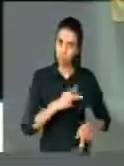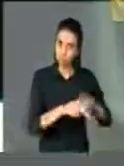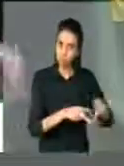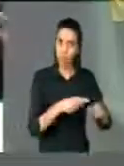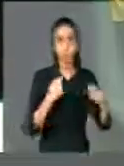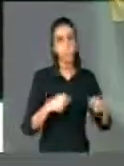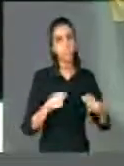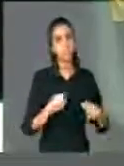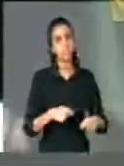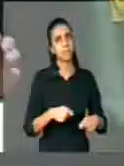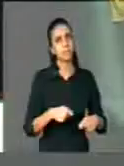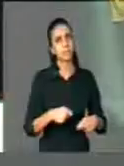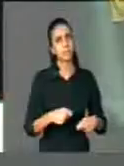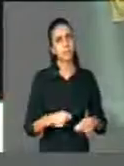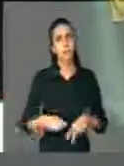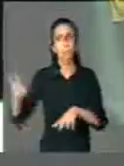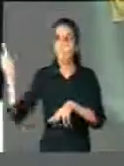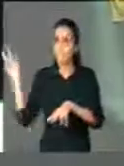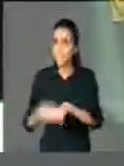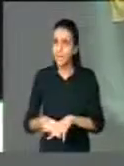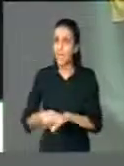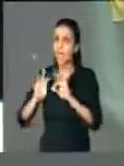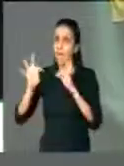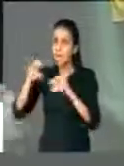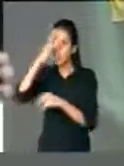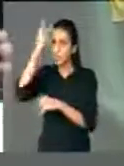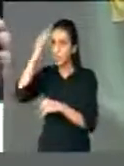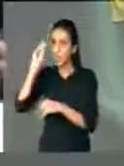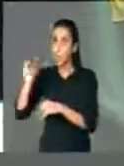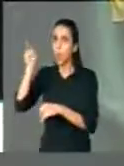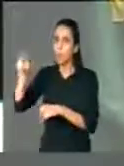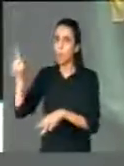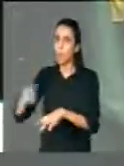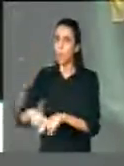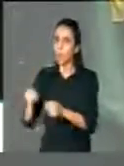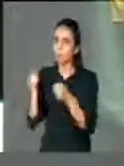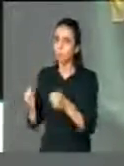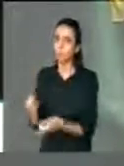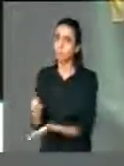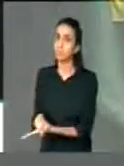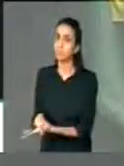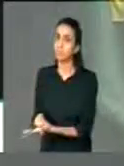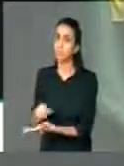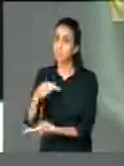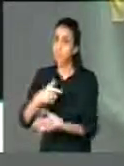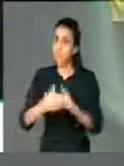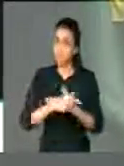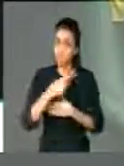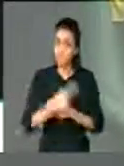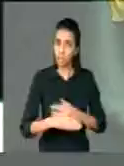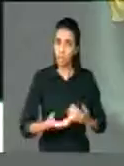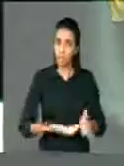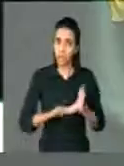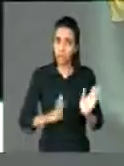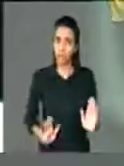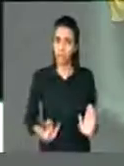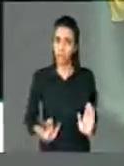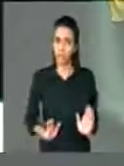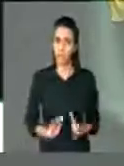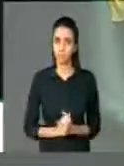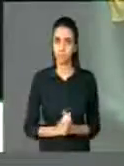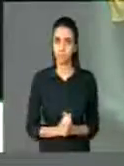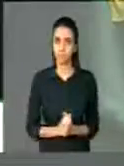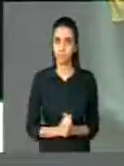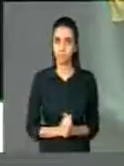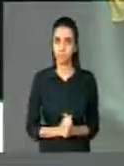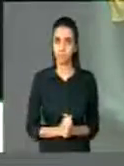rigorosos na punição daqueles que estão envolvidos. E essa é uma competência dessa casa. Por isso que saiu de iniciativa nossa e agora acabamos de